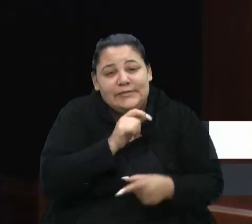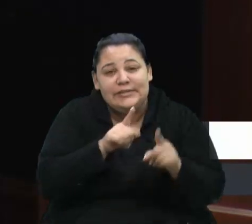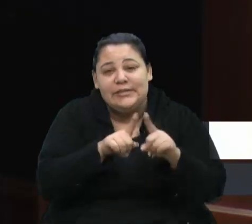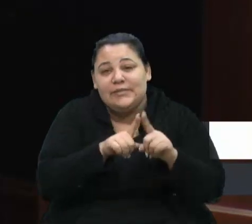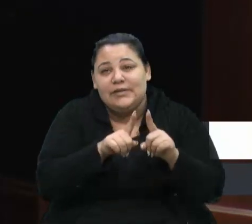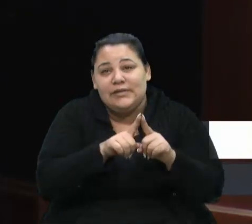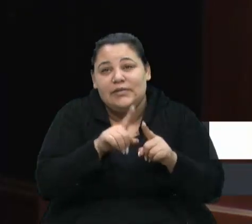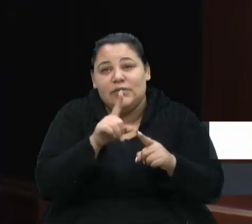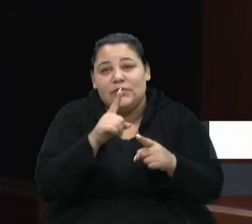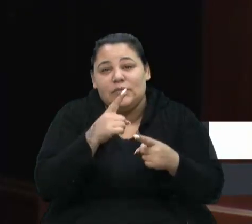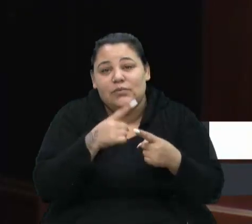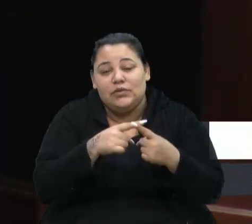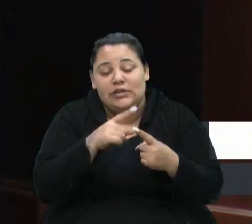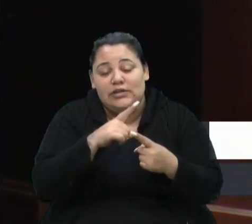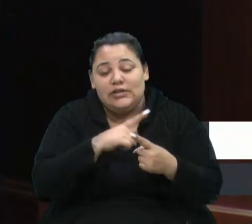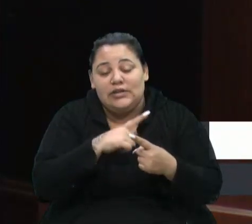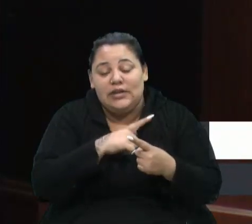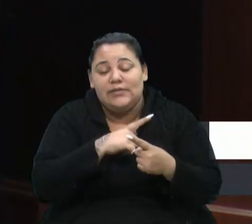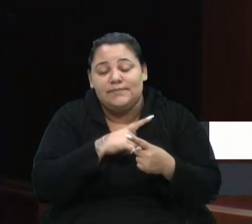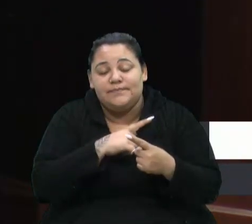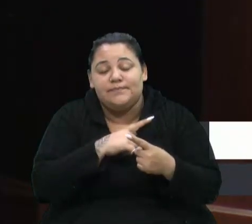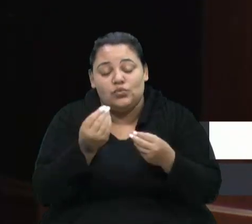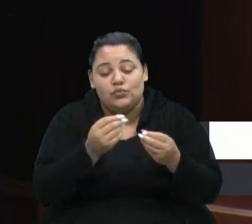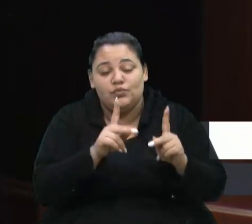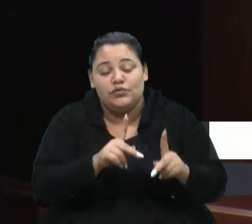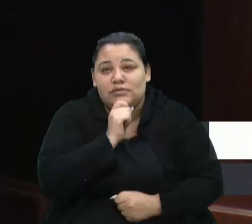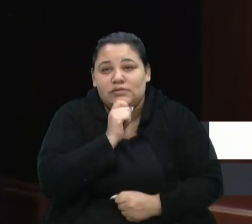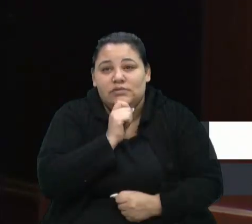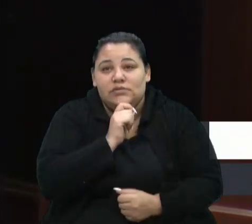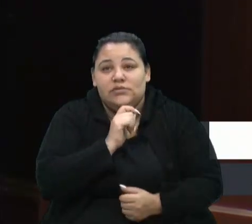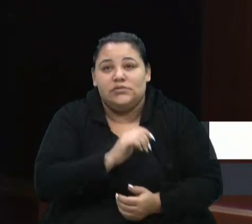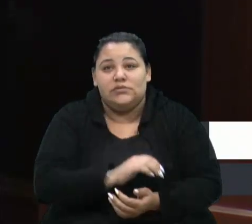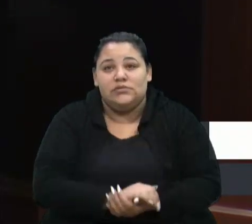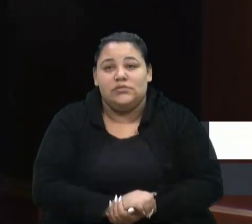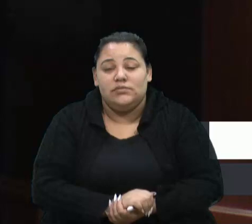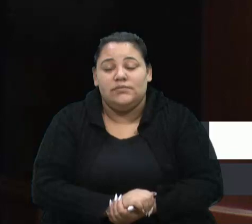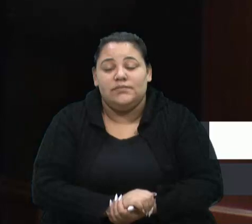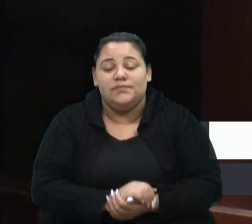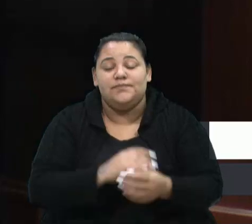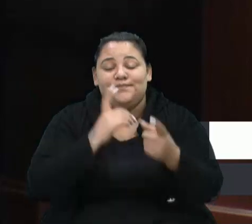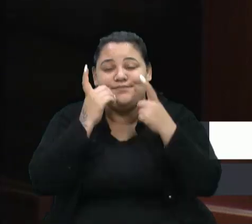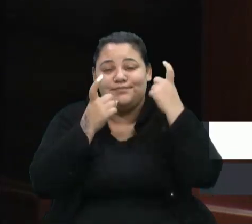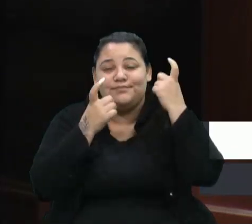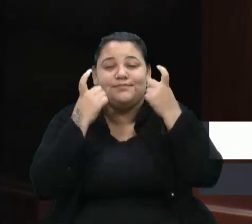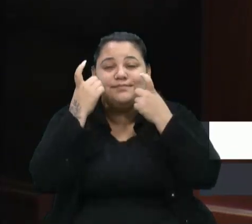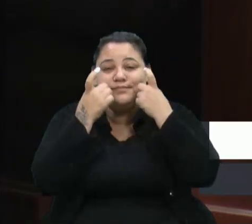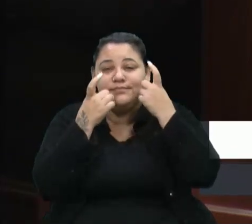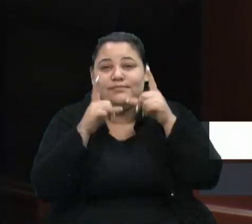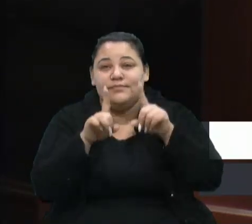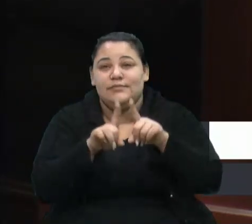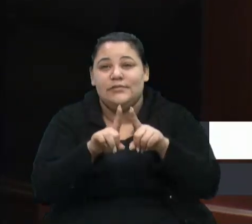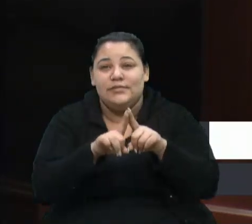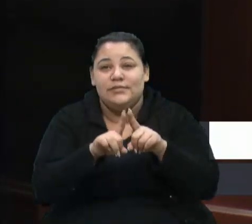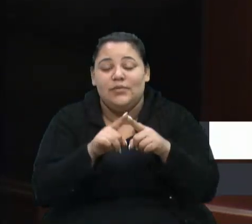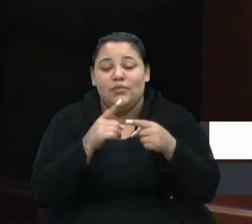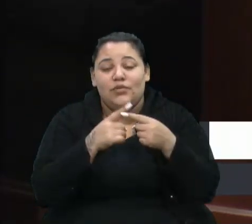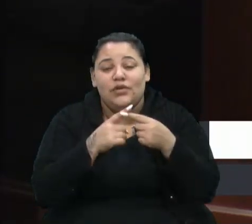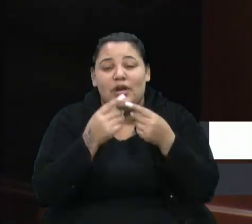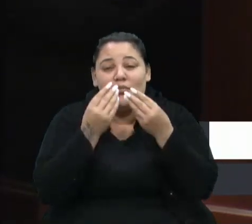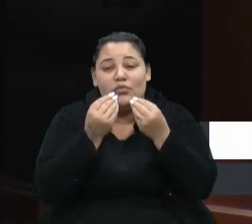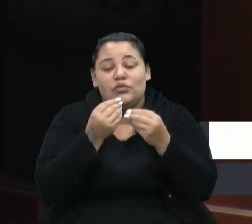grande quantidade de pessoas idosas e a gente fica preocupado com nossos velhinhos, que